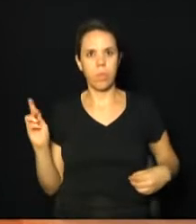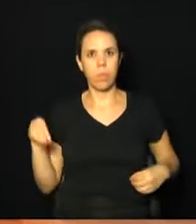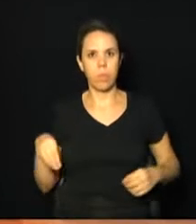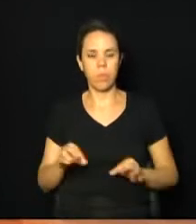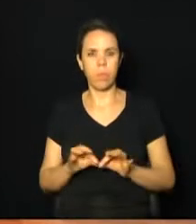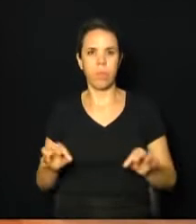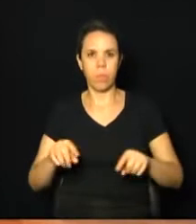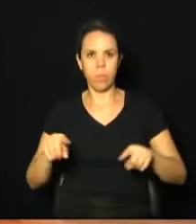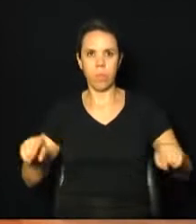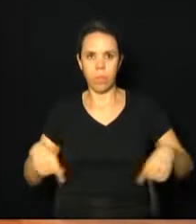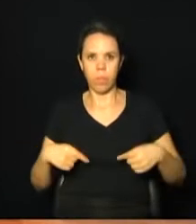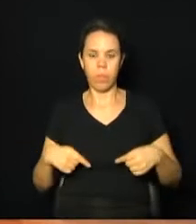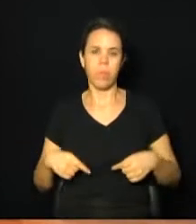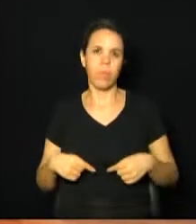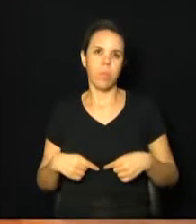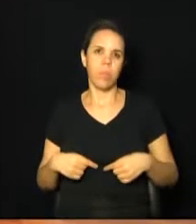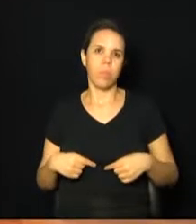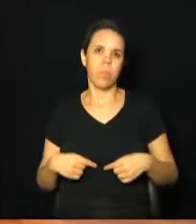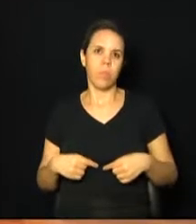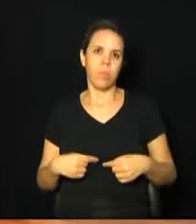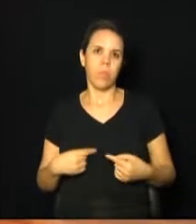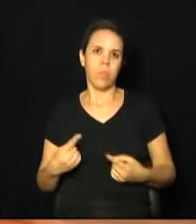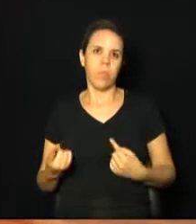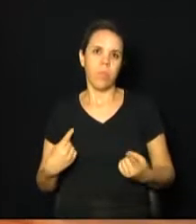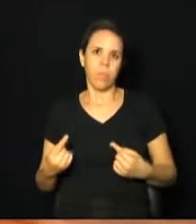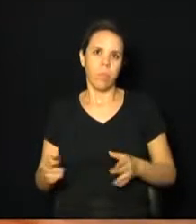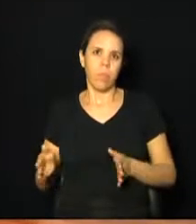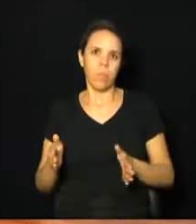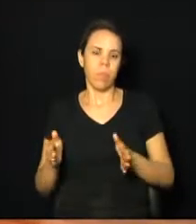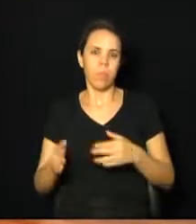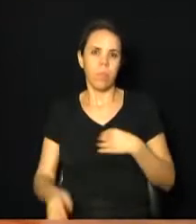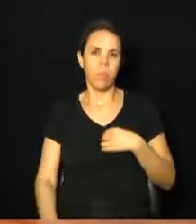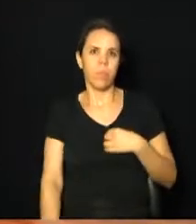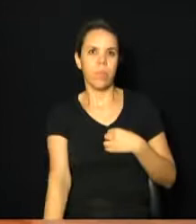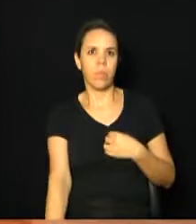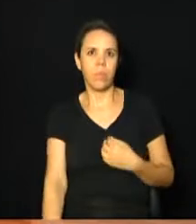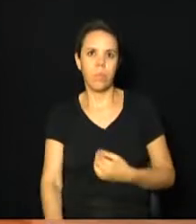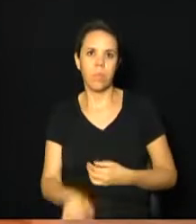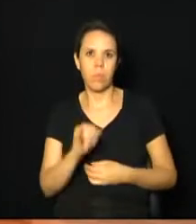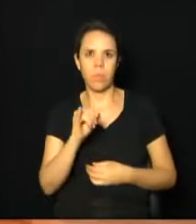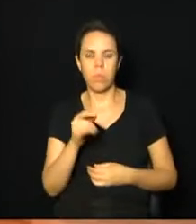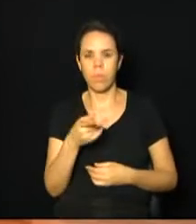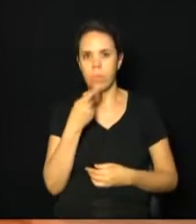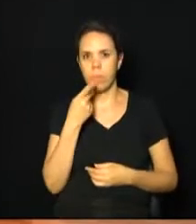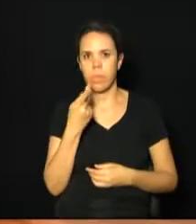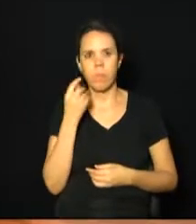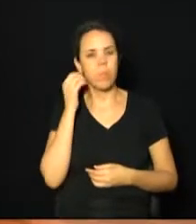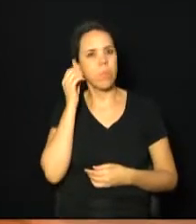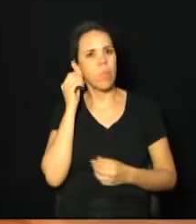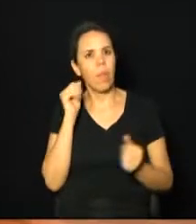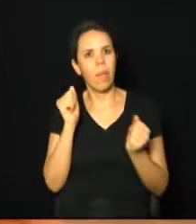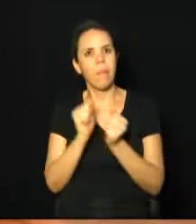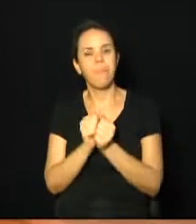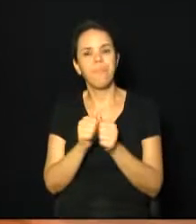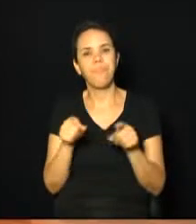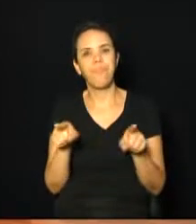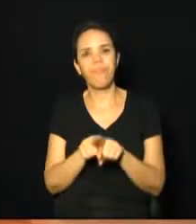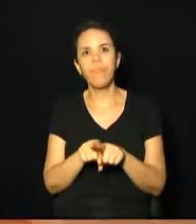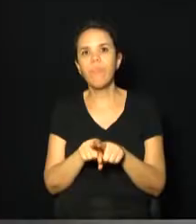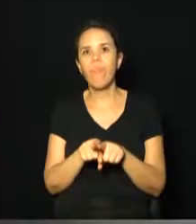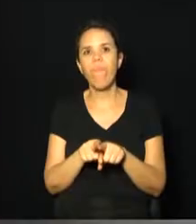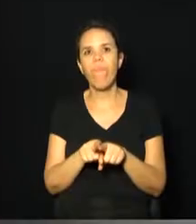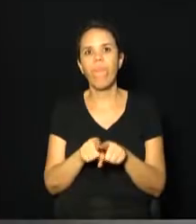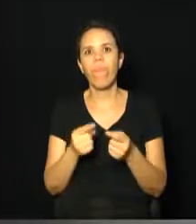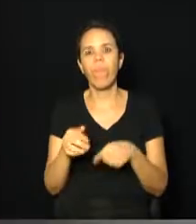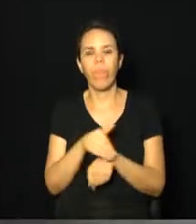falando de estradas. De estradas. Agora, se você for botar junto, também colocar junto